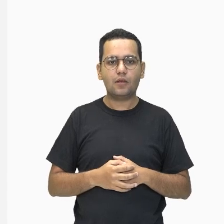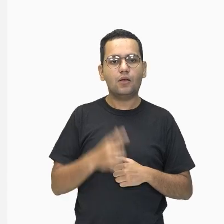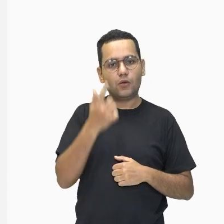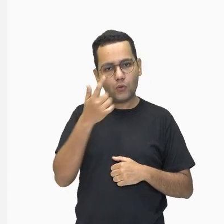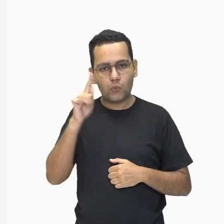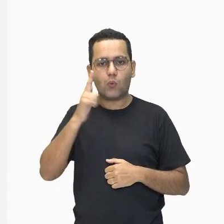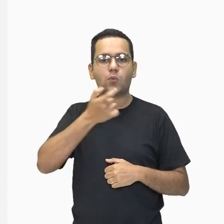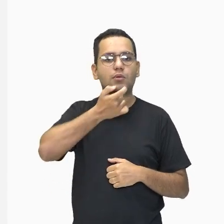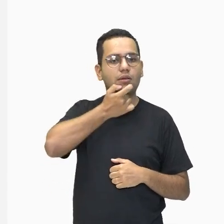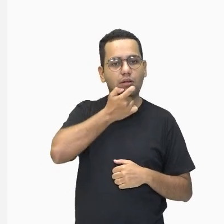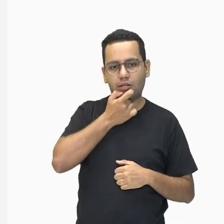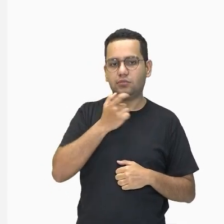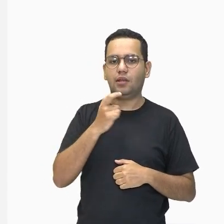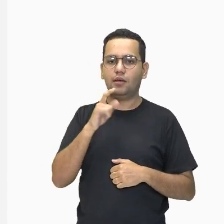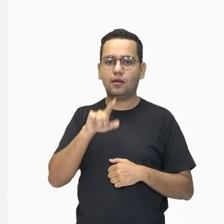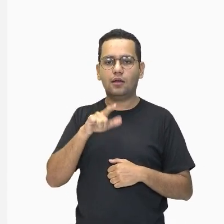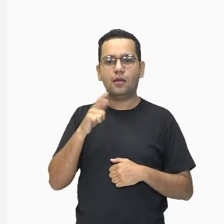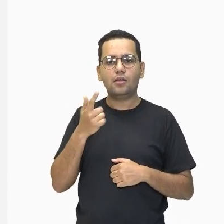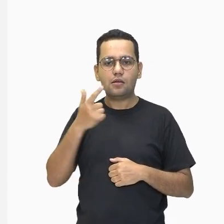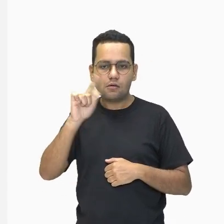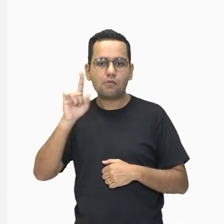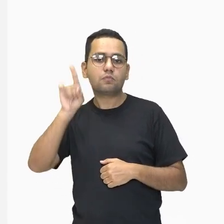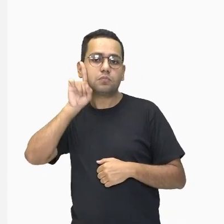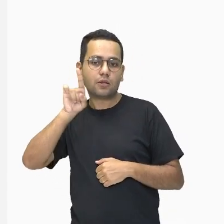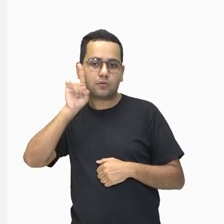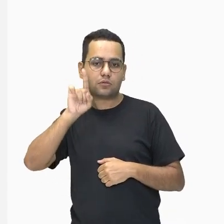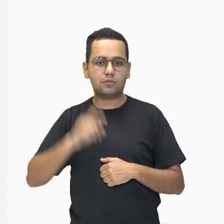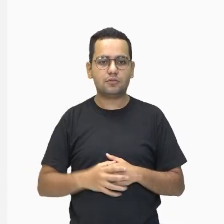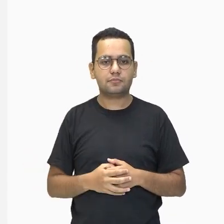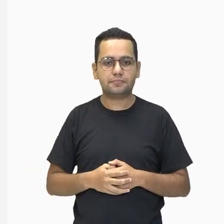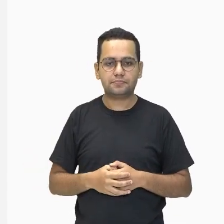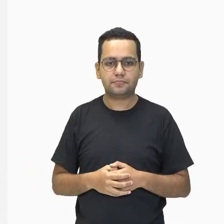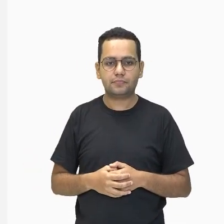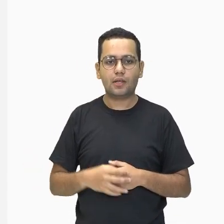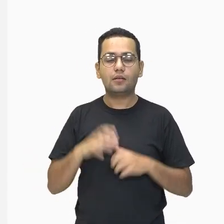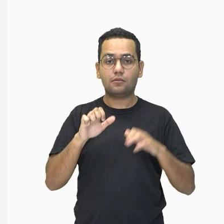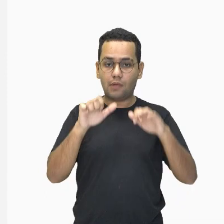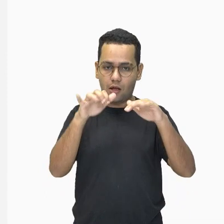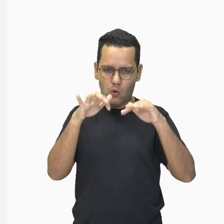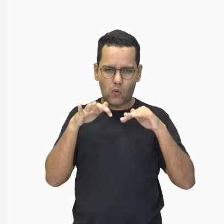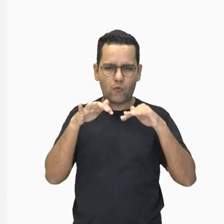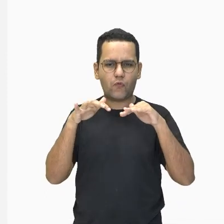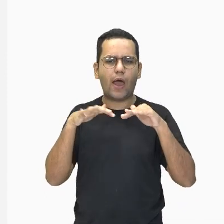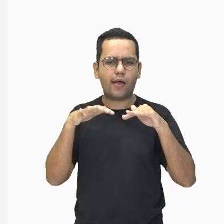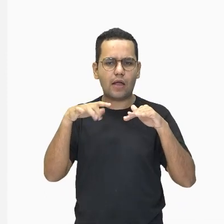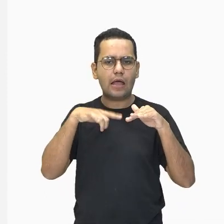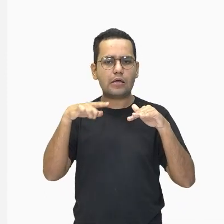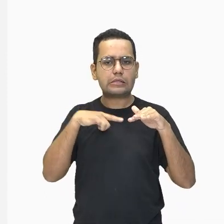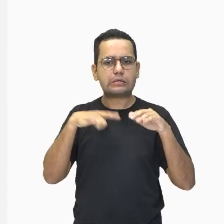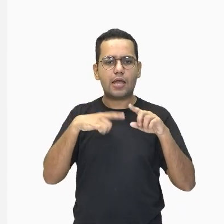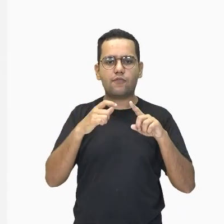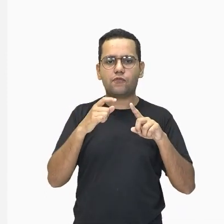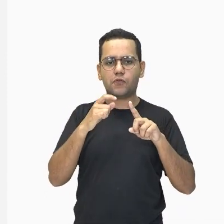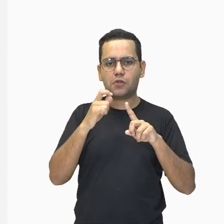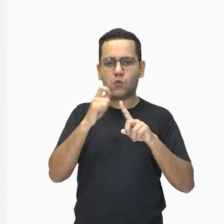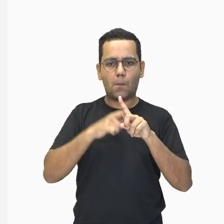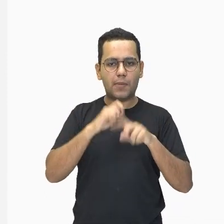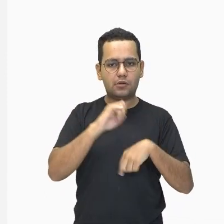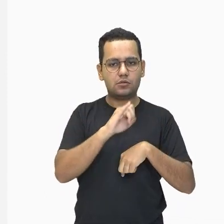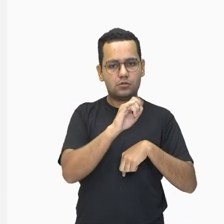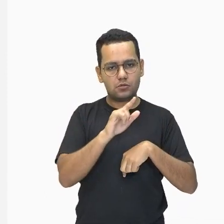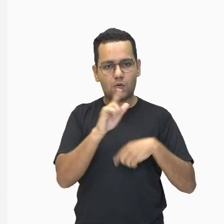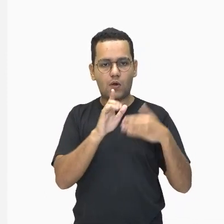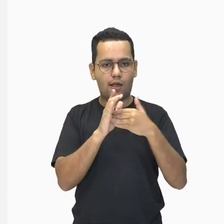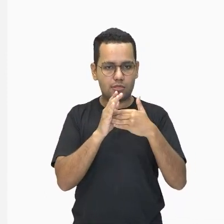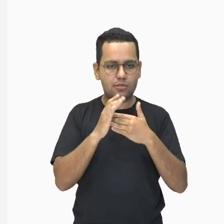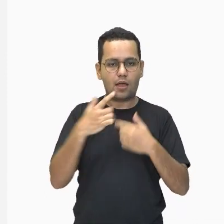Henry Truman, a Conferência de Potsdam aconteceu em julho e agosto de 1945. Nessa